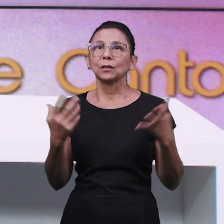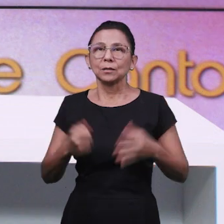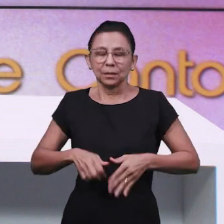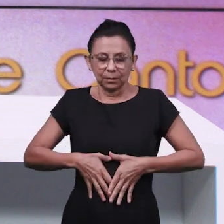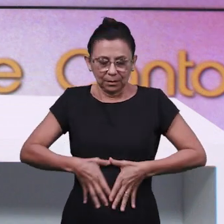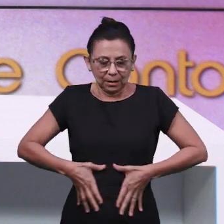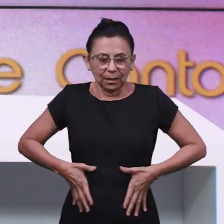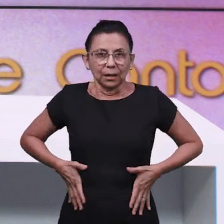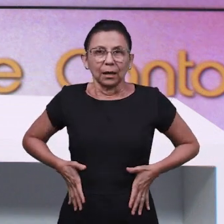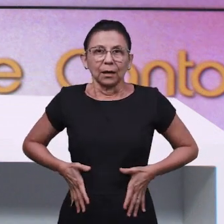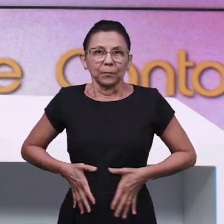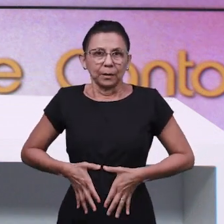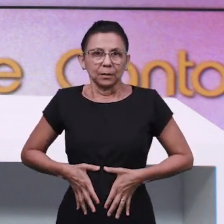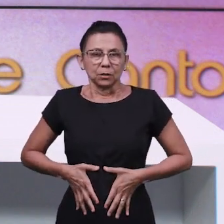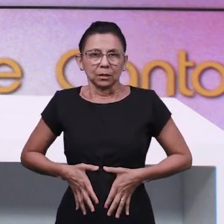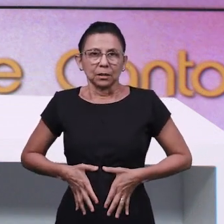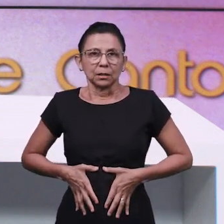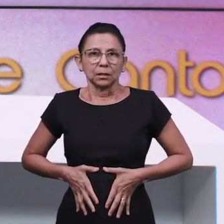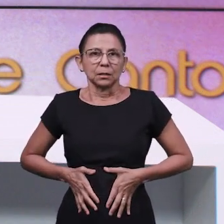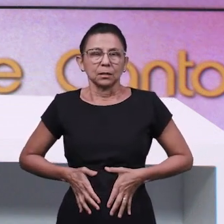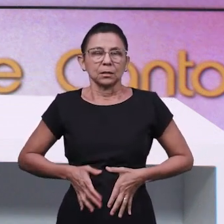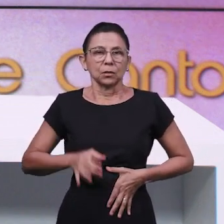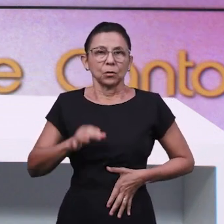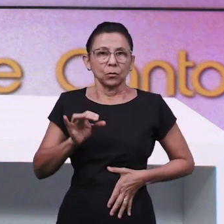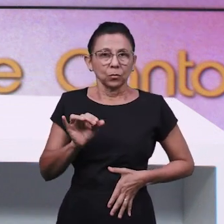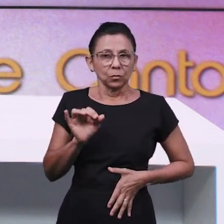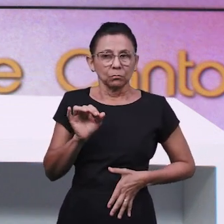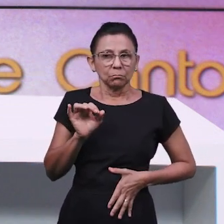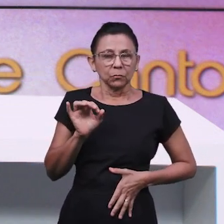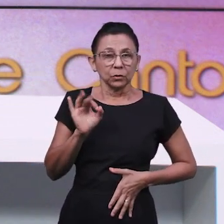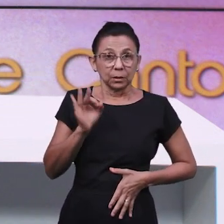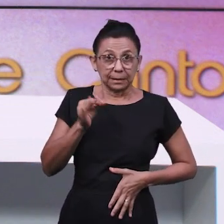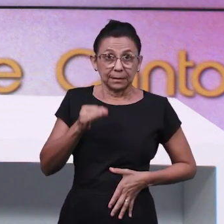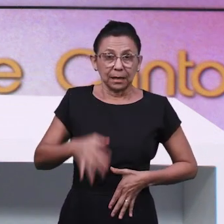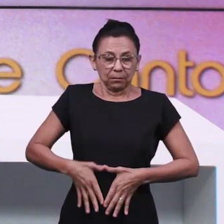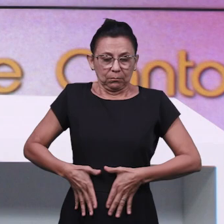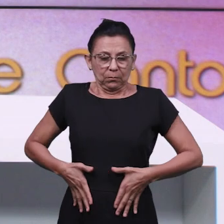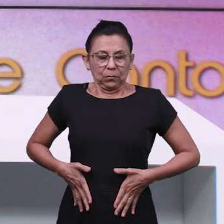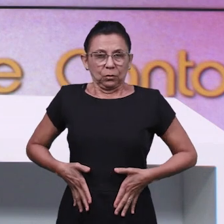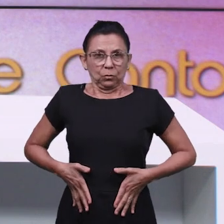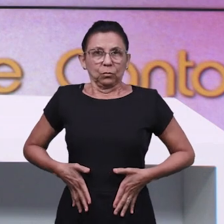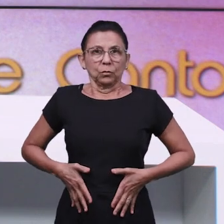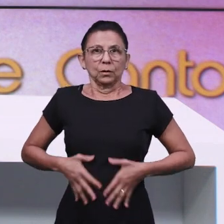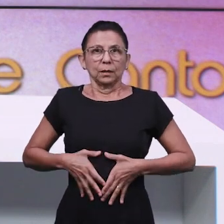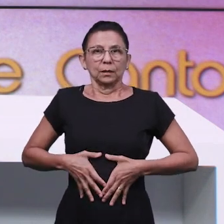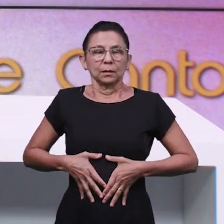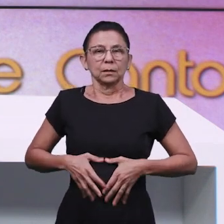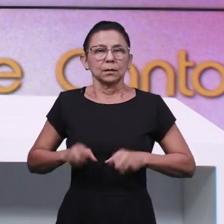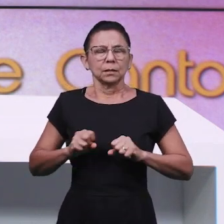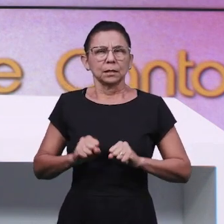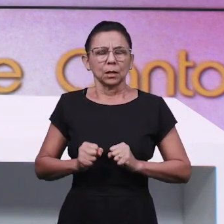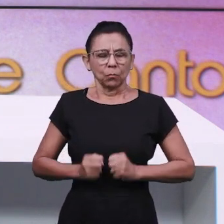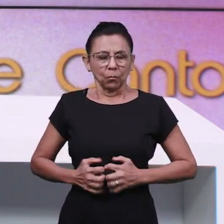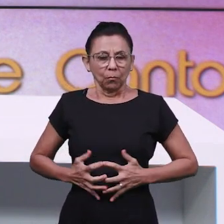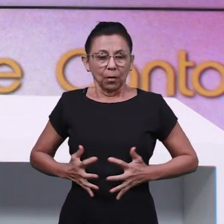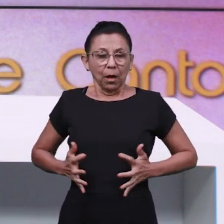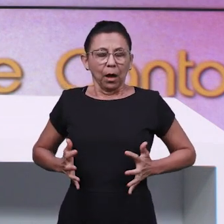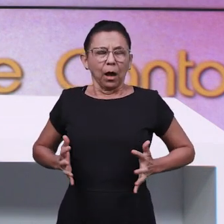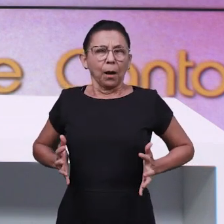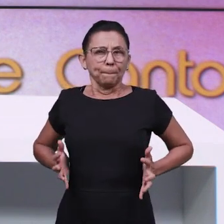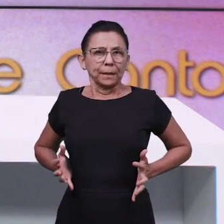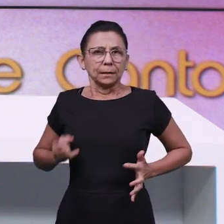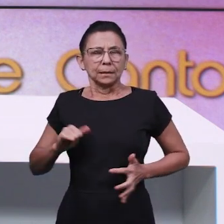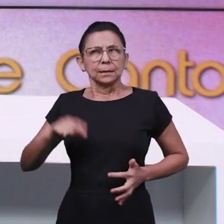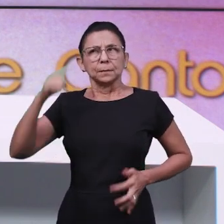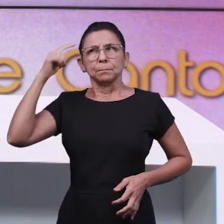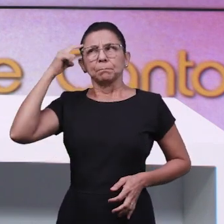essa estrutura adequadamente, se eu pensei na expansão que eu preciso ter, se